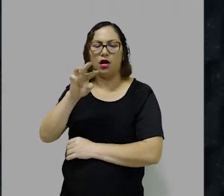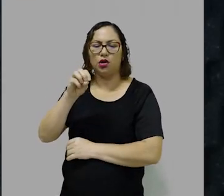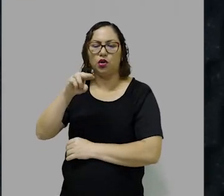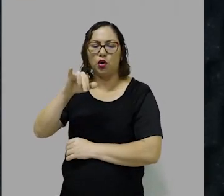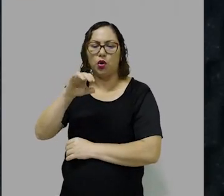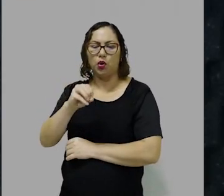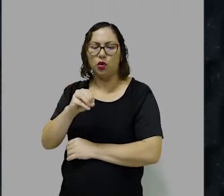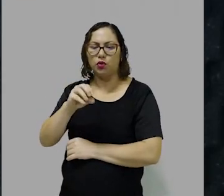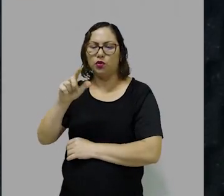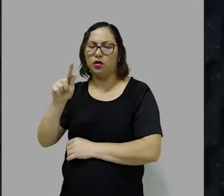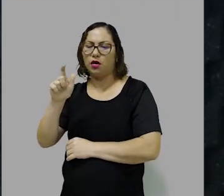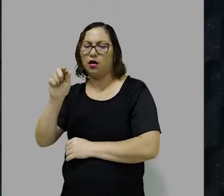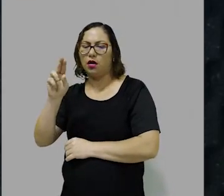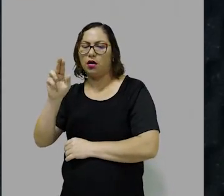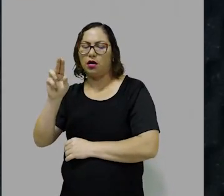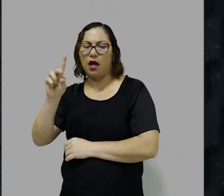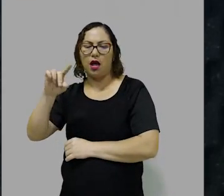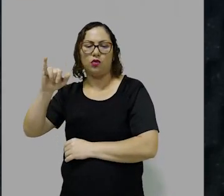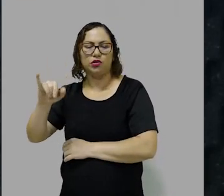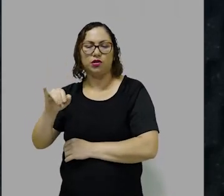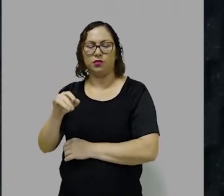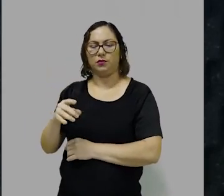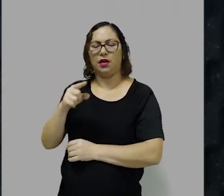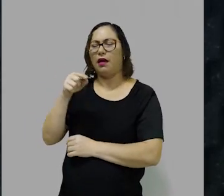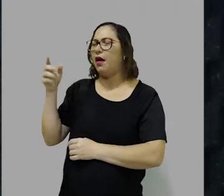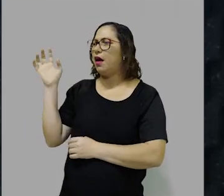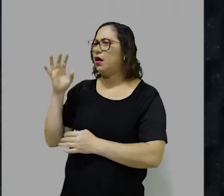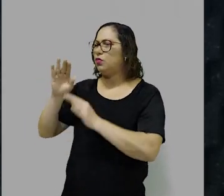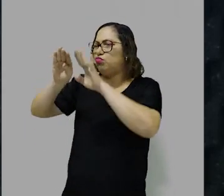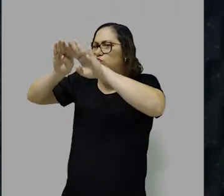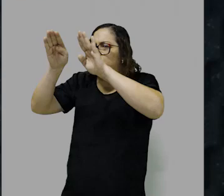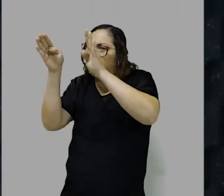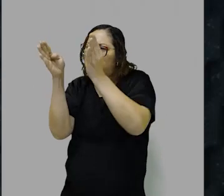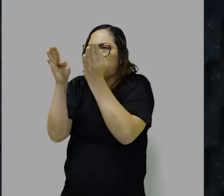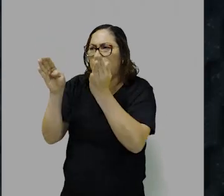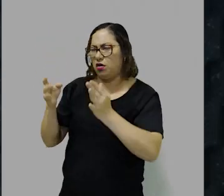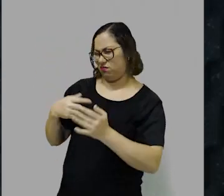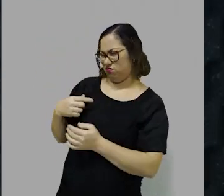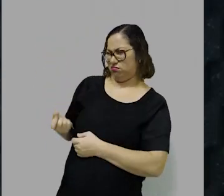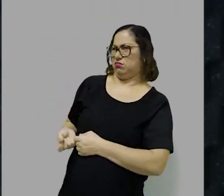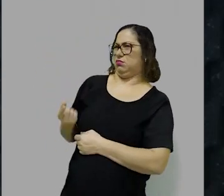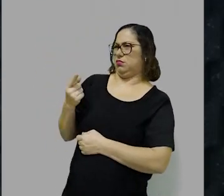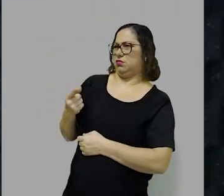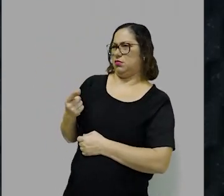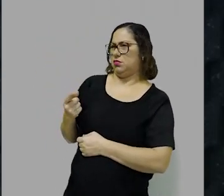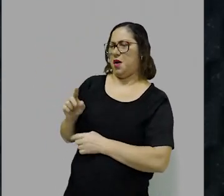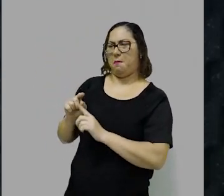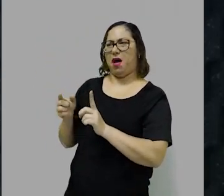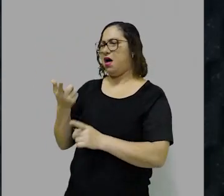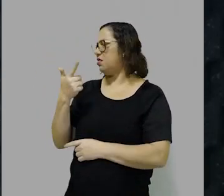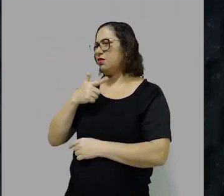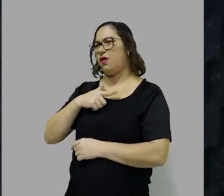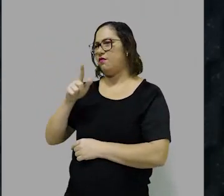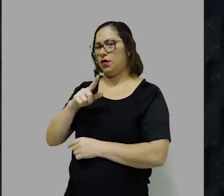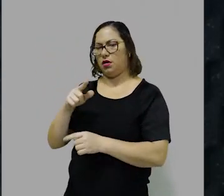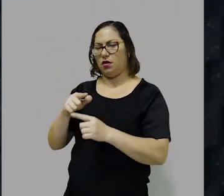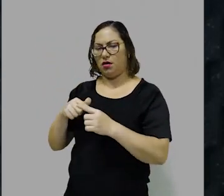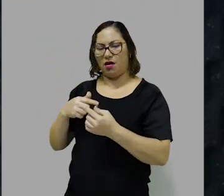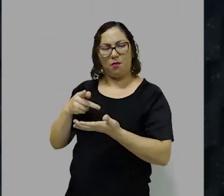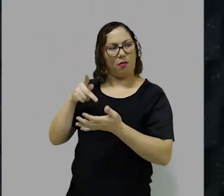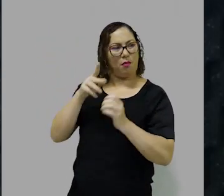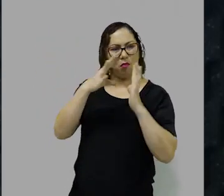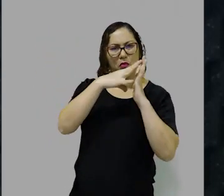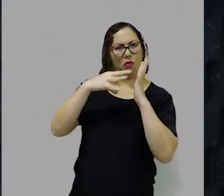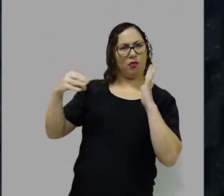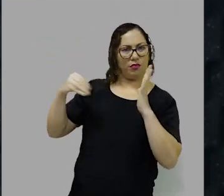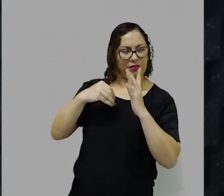coisa curva e sinuosa e muito elemento decorativo. Professor, eu achei meio estranho, mas não é feia. Mas para os nossos padrões,